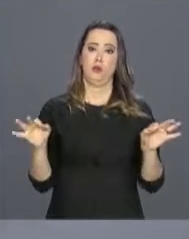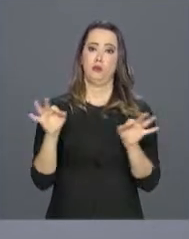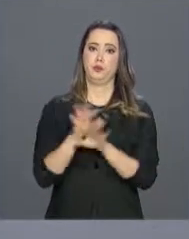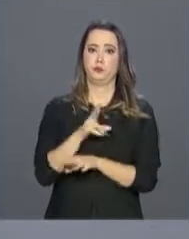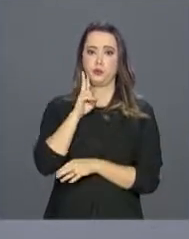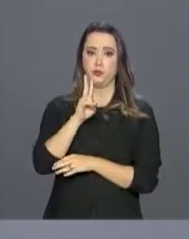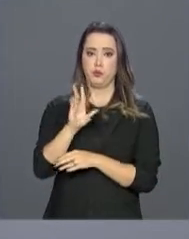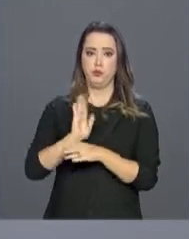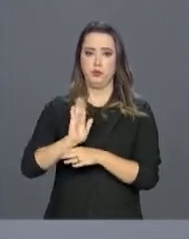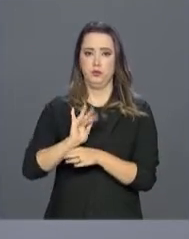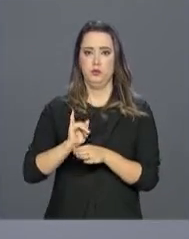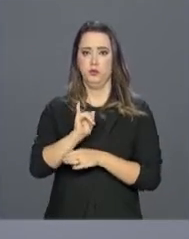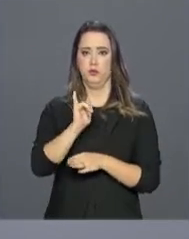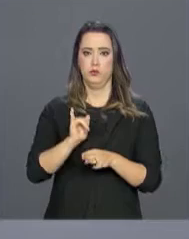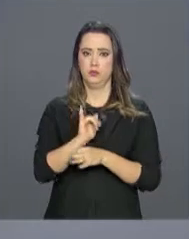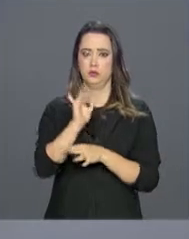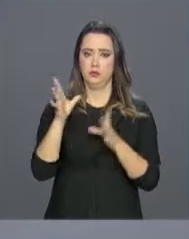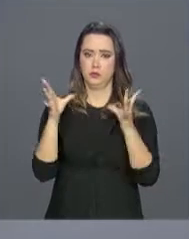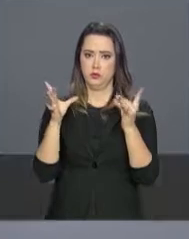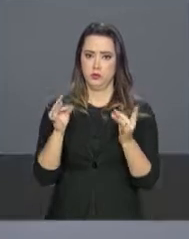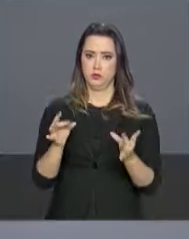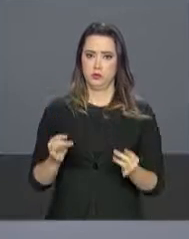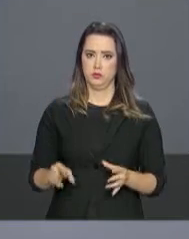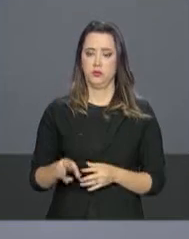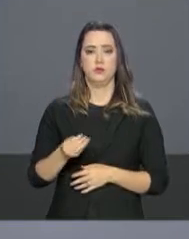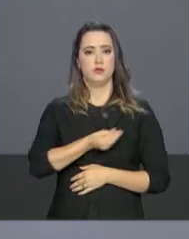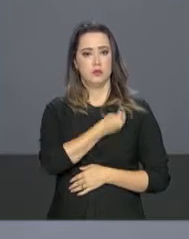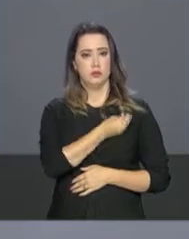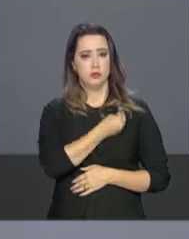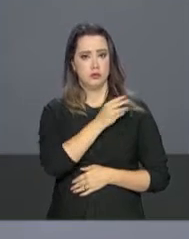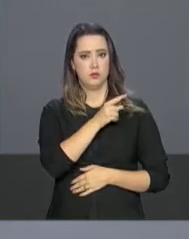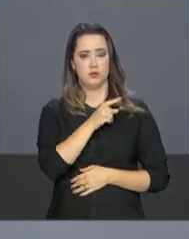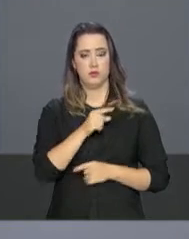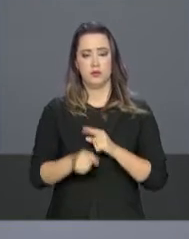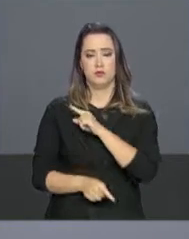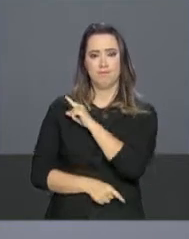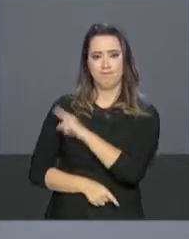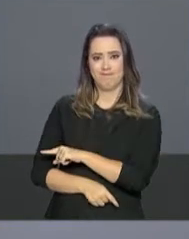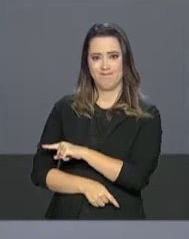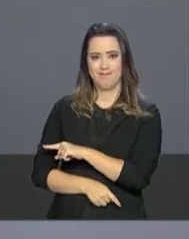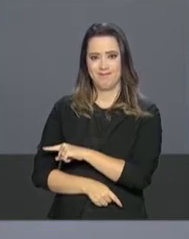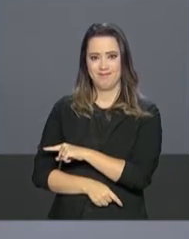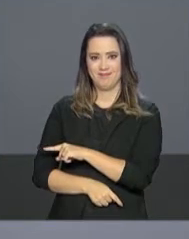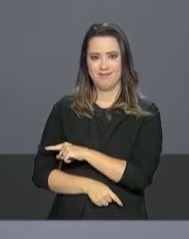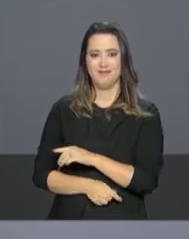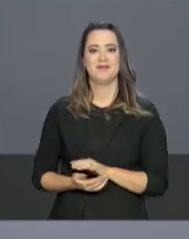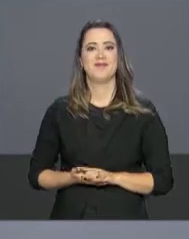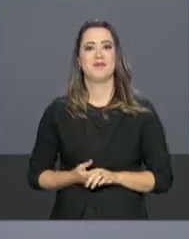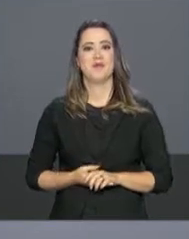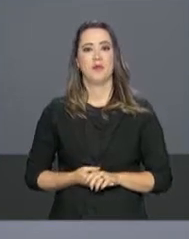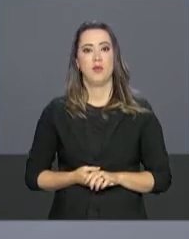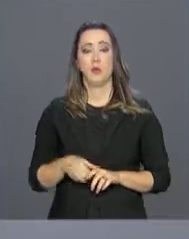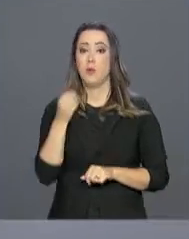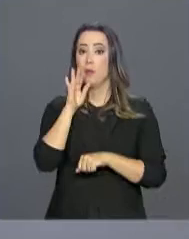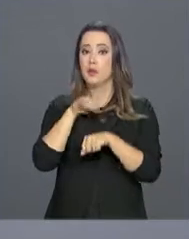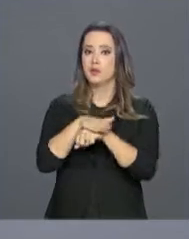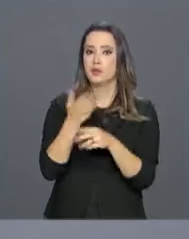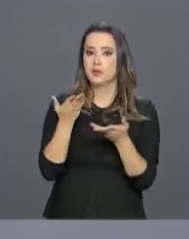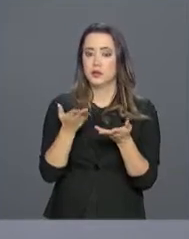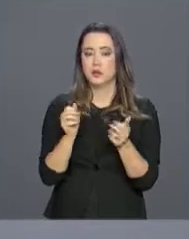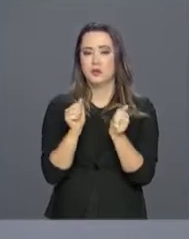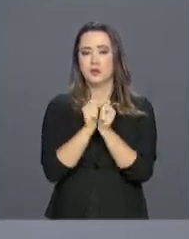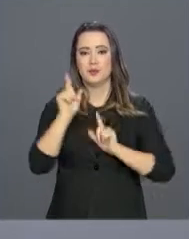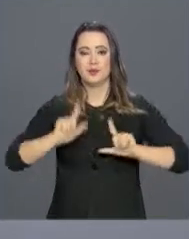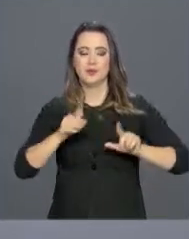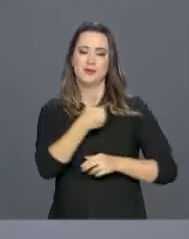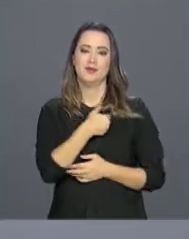você pode rever as reportagens no youtube e toda nossa programação ao vivo está na página da nbr na internet uma boa noite pra você